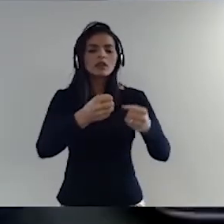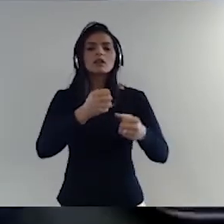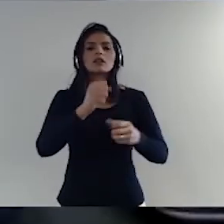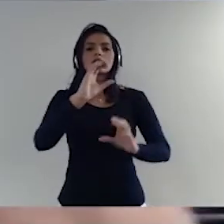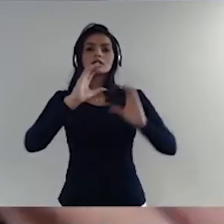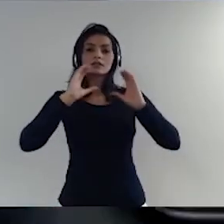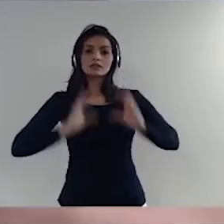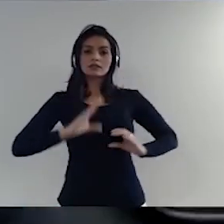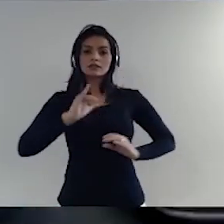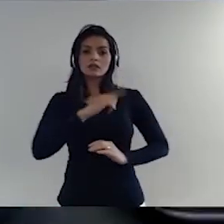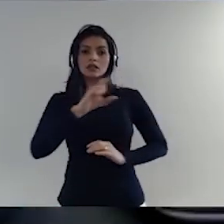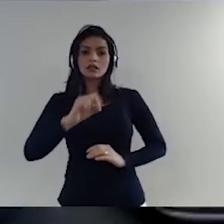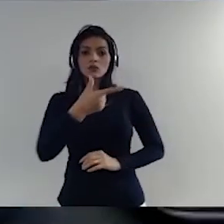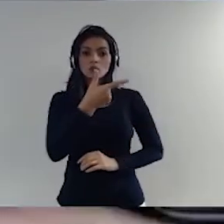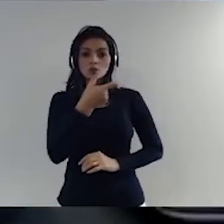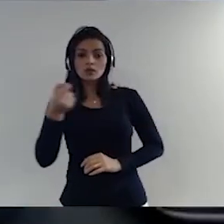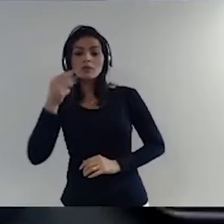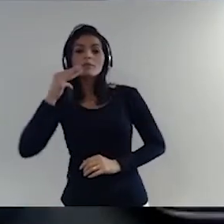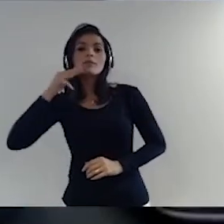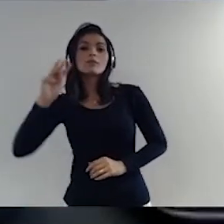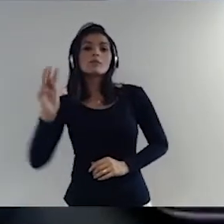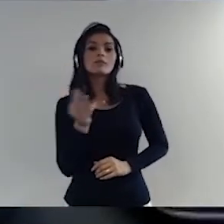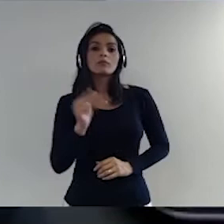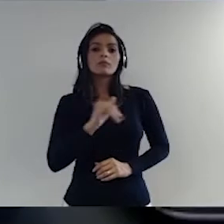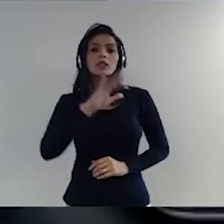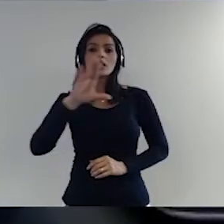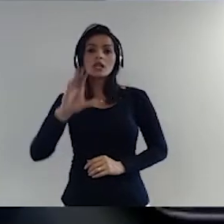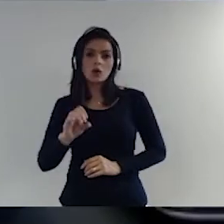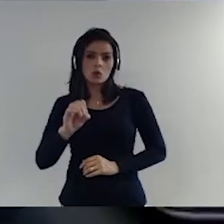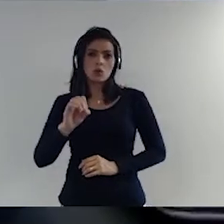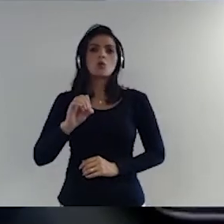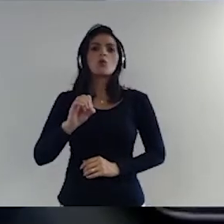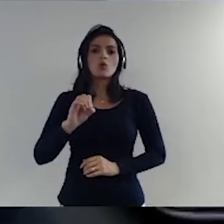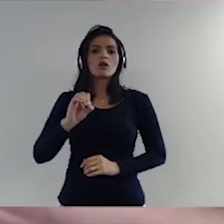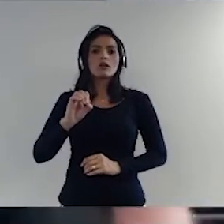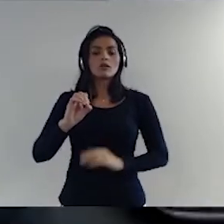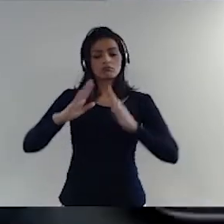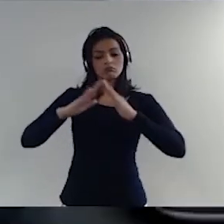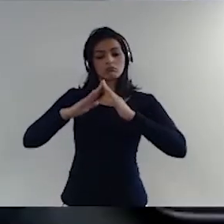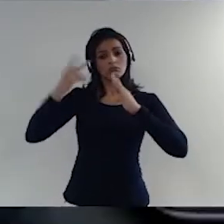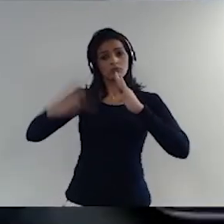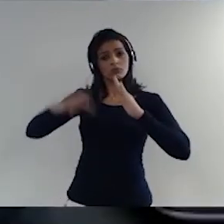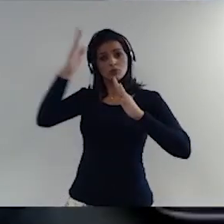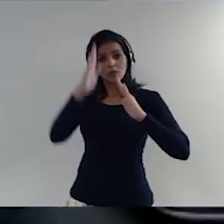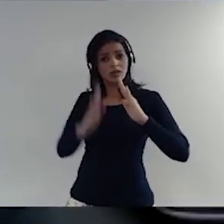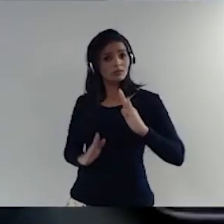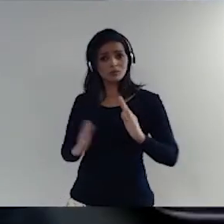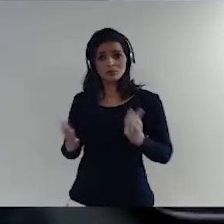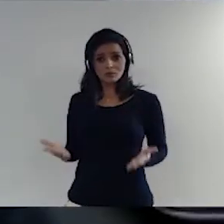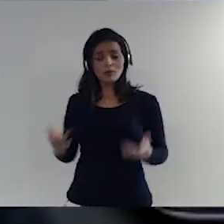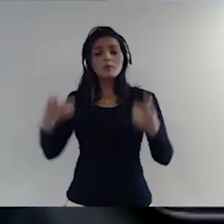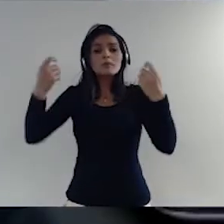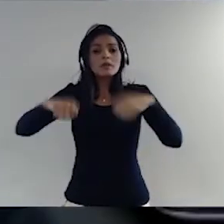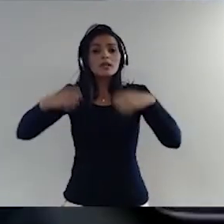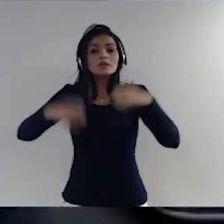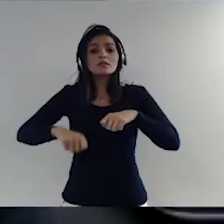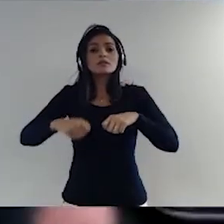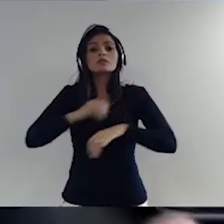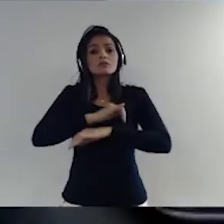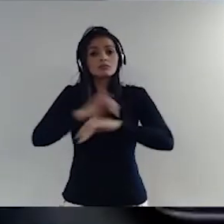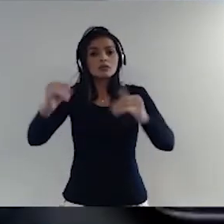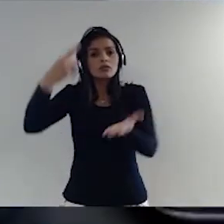200 milhões de cidadãos que compõem a nossa grande nação. É preciso destacar